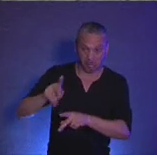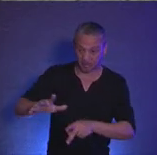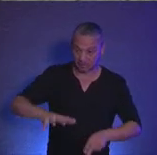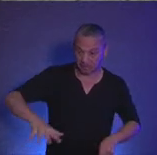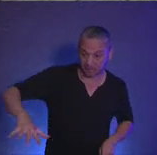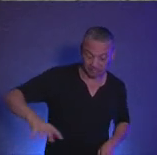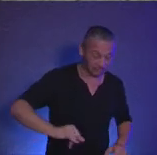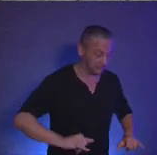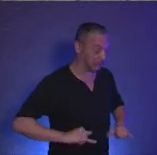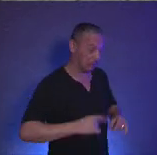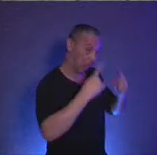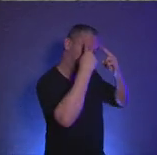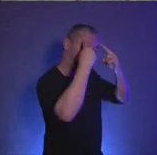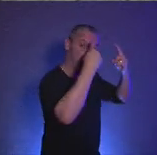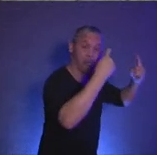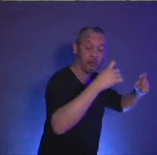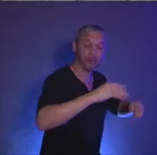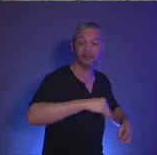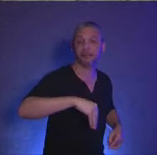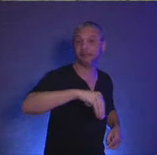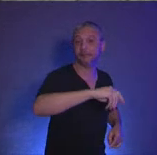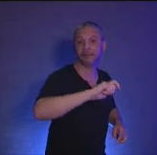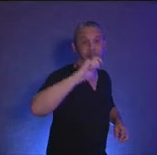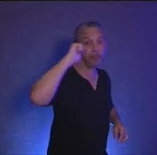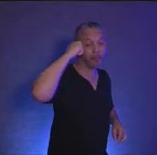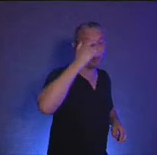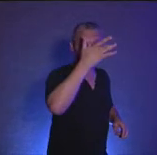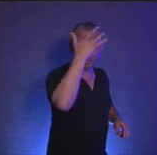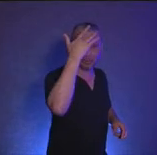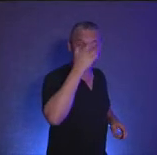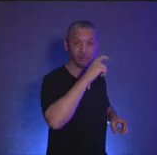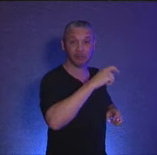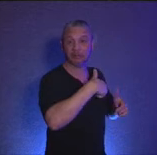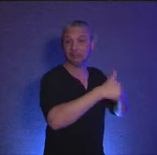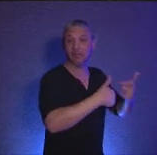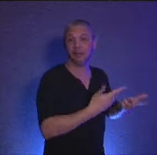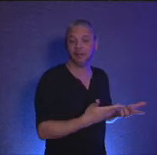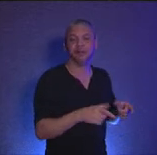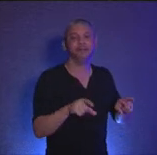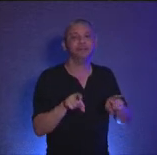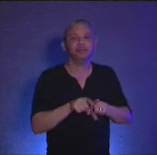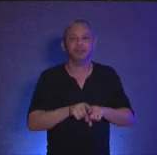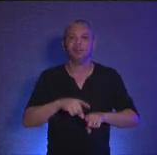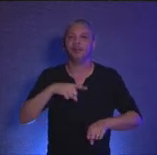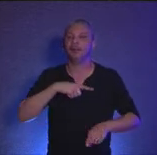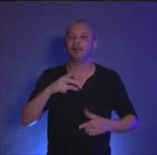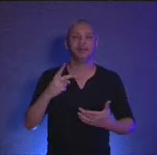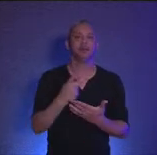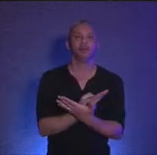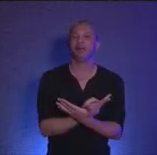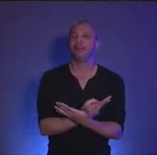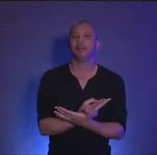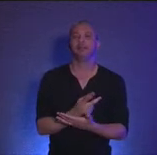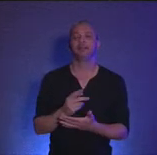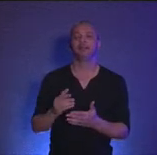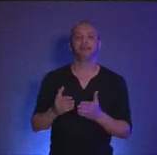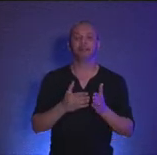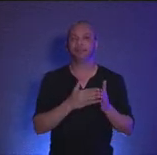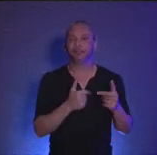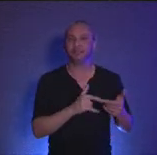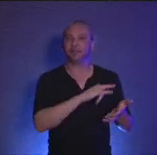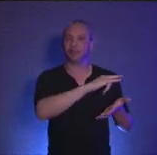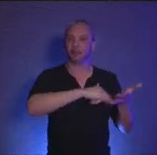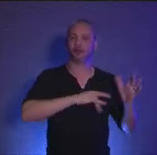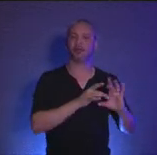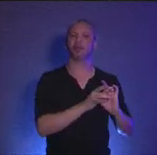e os territórios locais. Nacionalmente também, a manutenção desses requerimentos